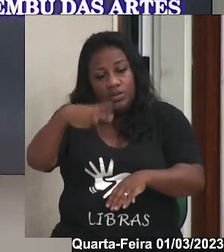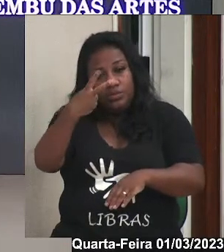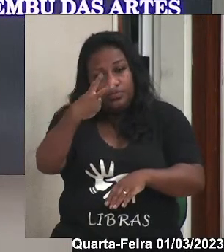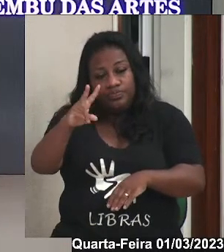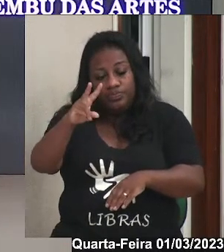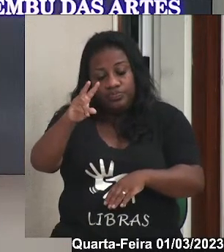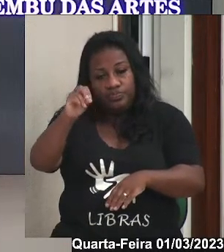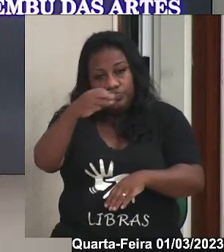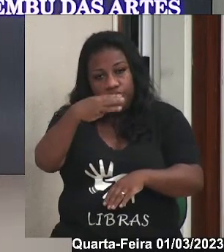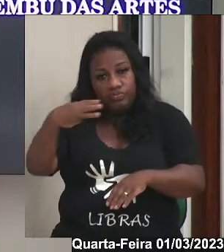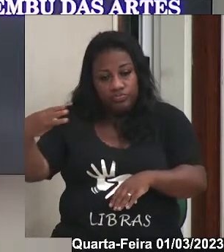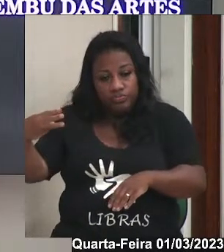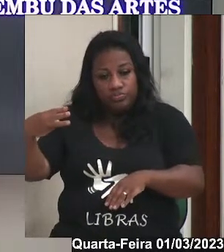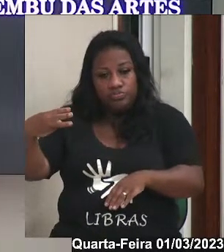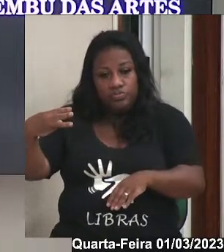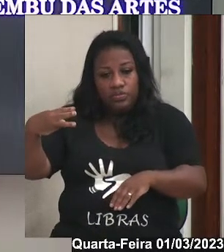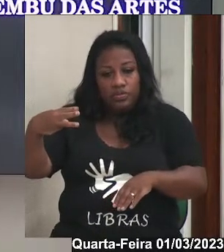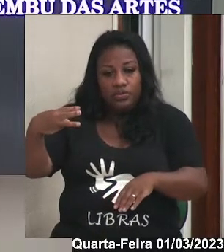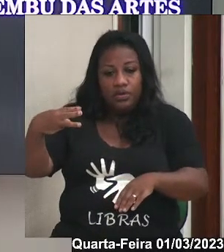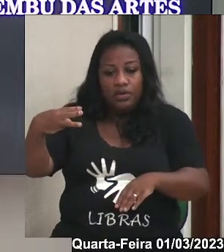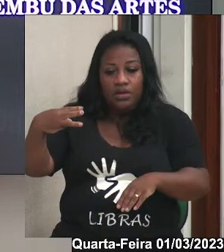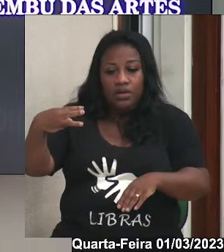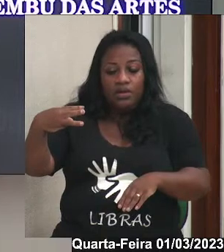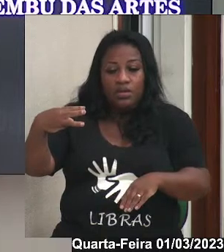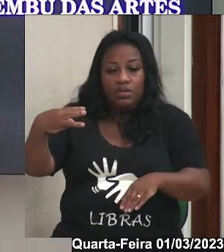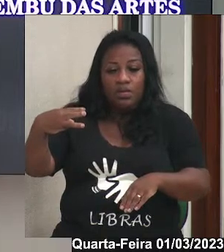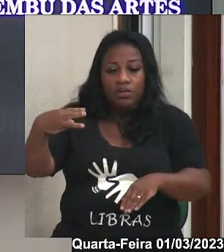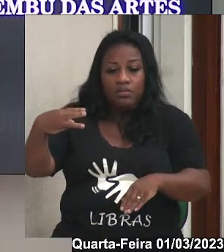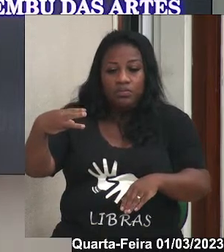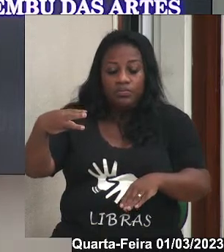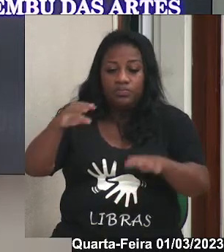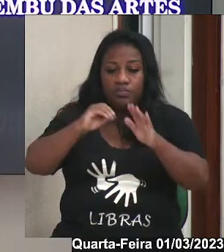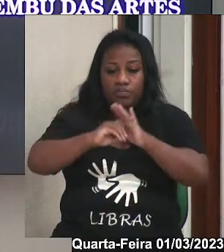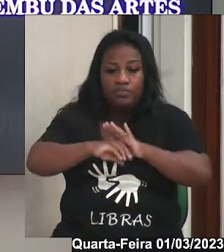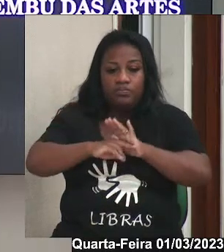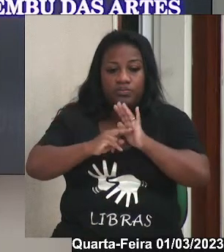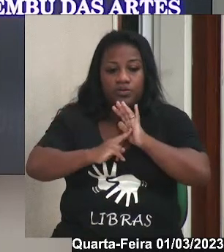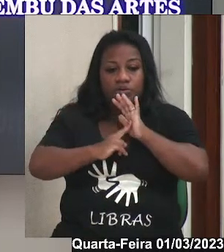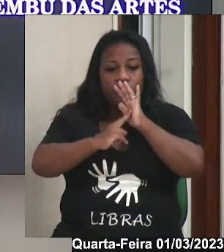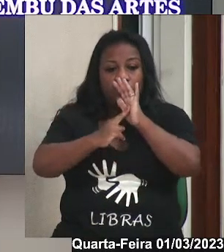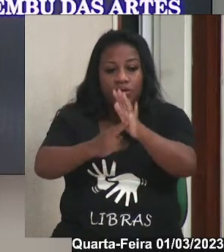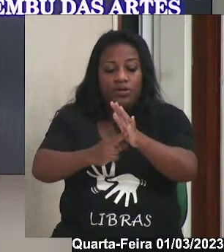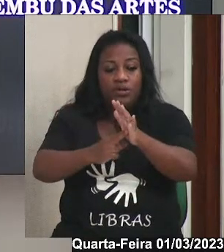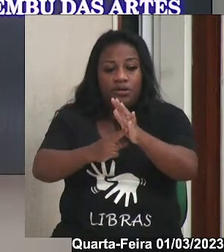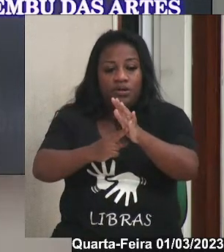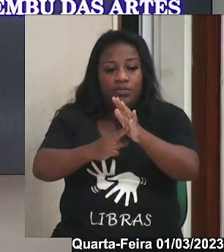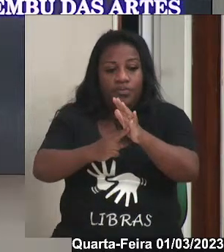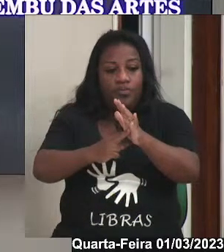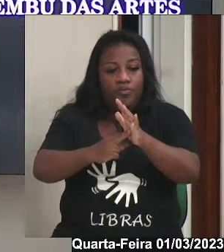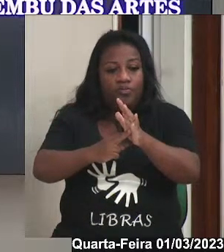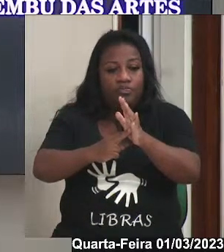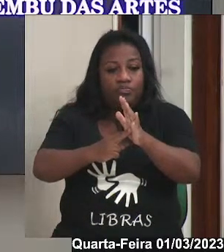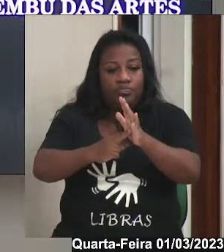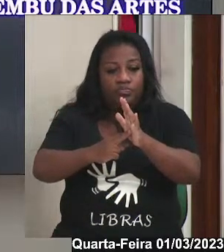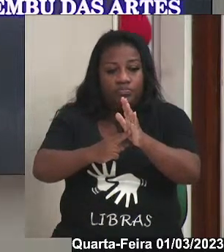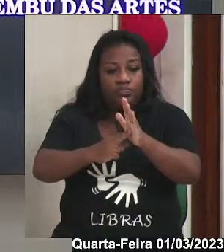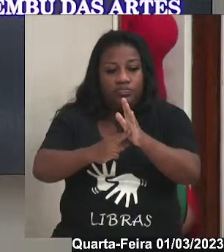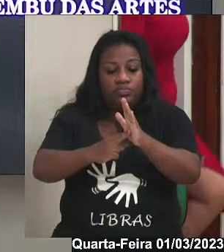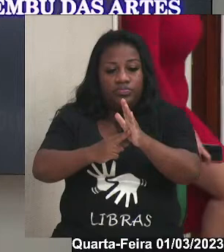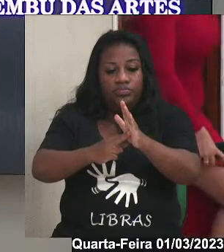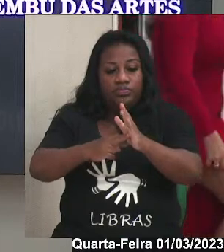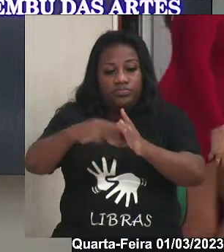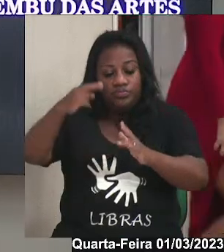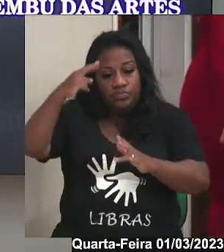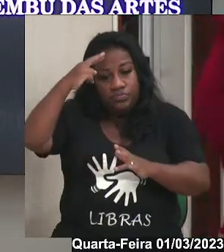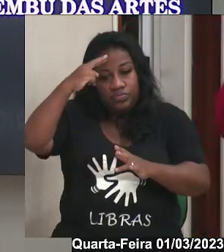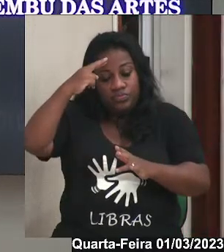03/2023. Parecer da Comissão Mista Permanente, projeto de decreto legislativo 3/2023. Autoria, vereador